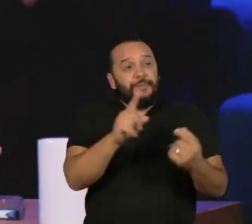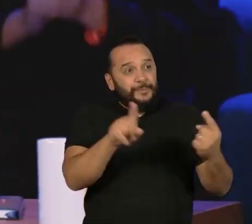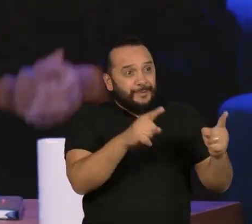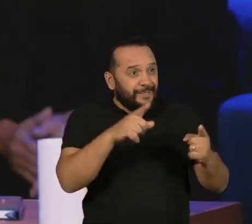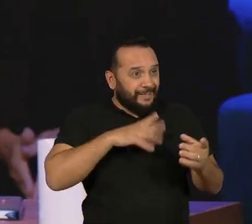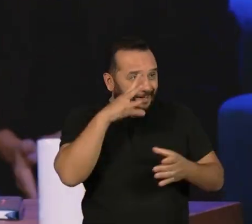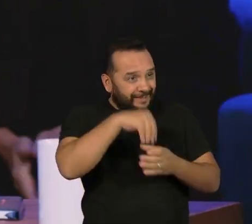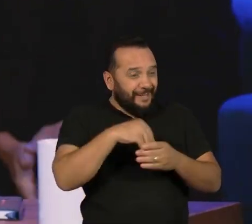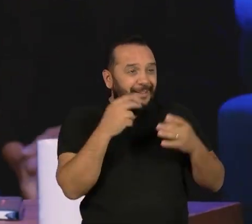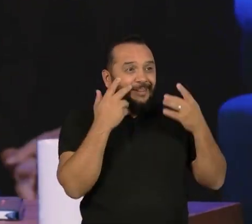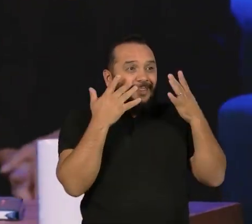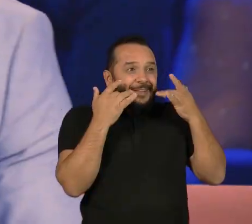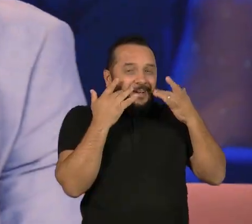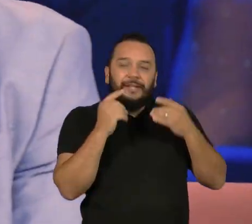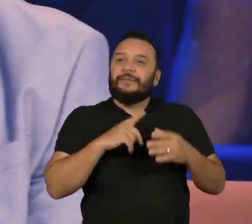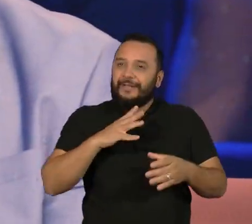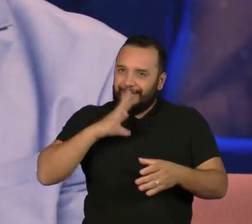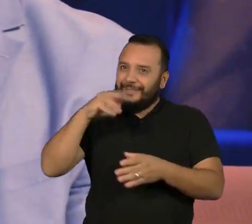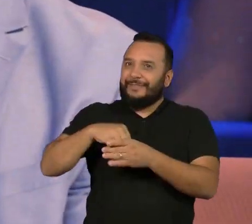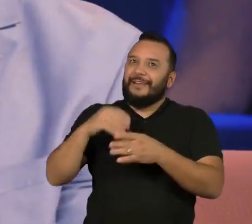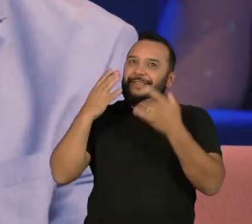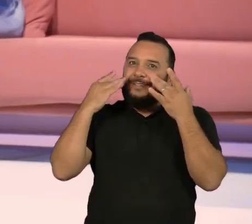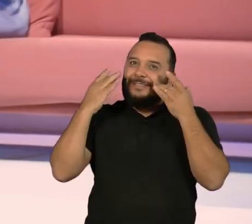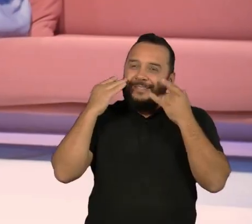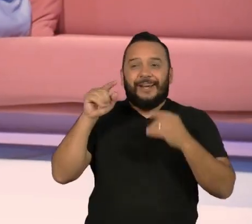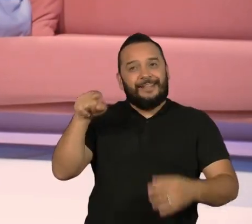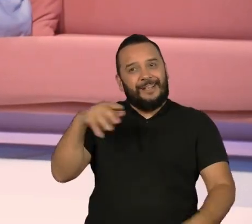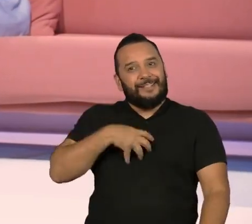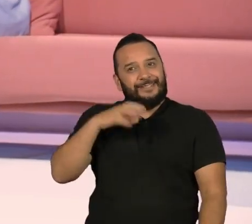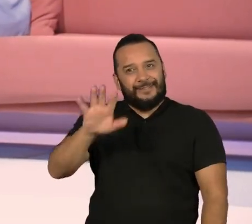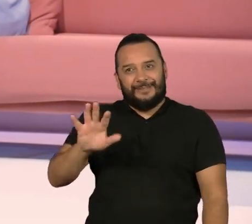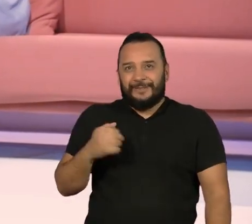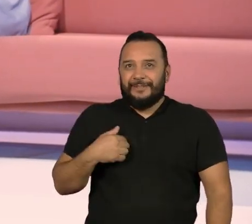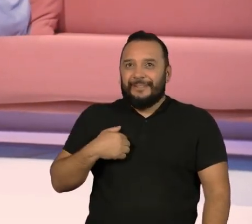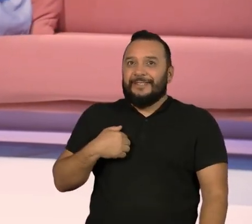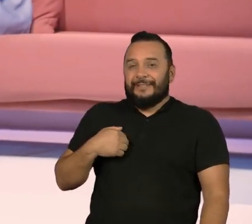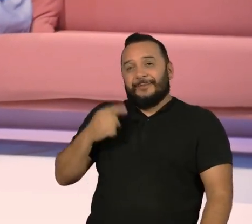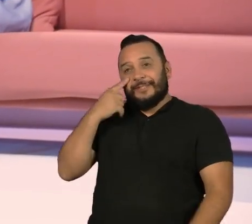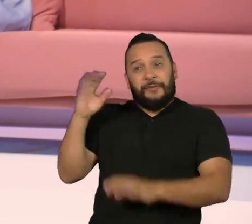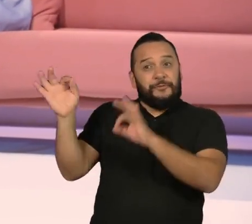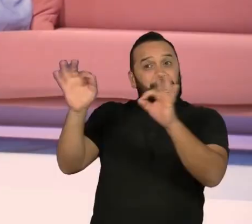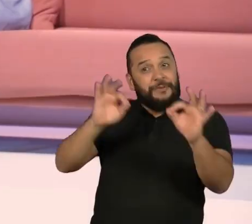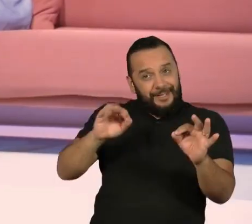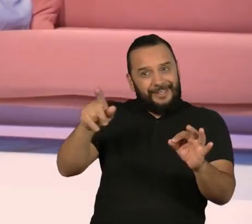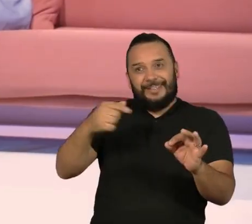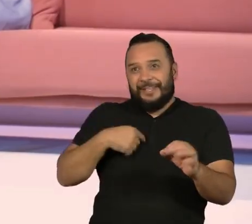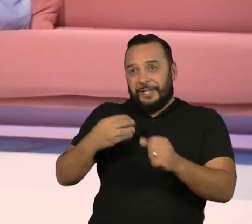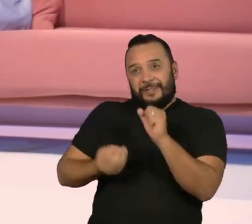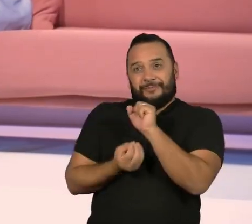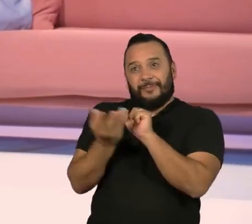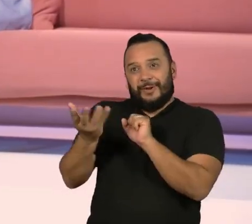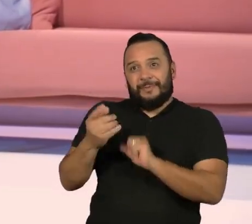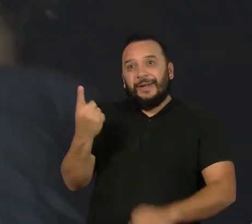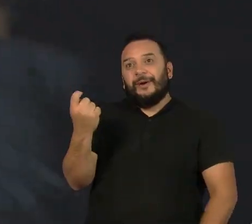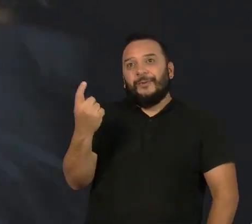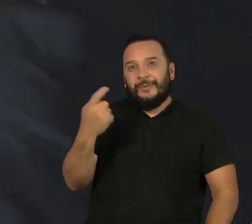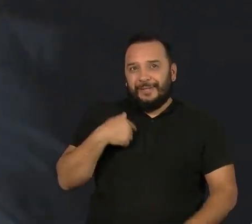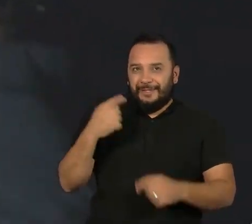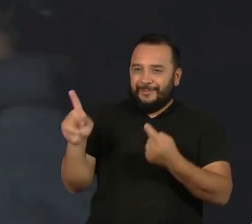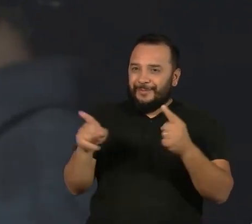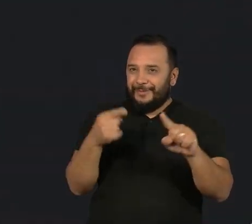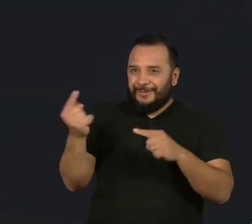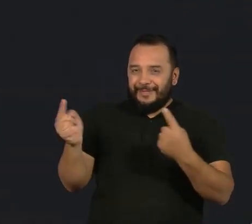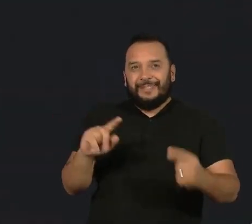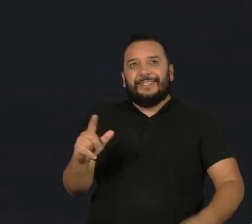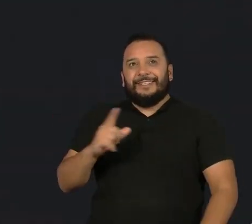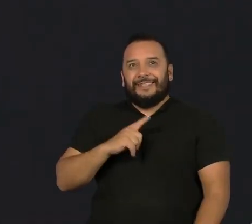peça? Essa música tá na peça, mas é isso. A peça, só quem vê, eu não vou dar spoiler, mas essa é a única música que a gente tem. Eu sou